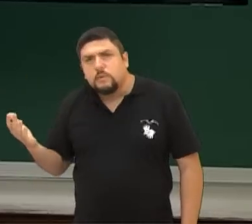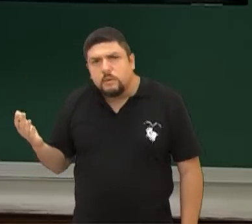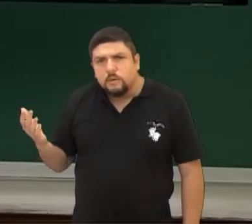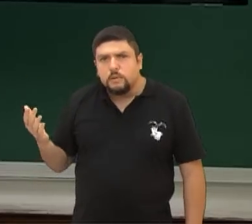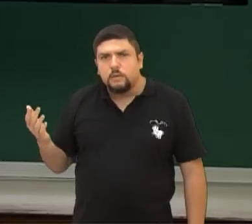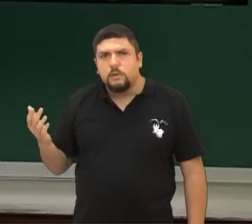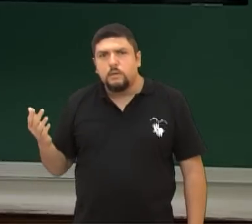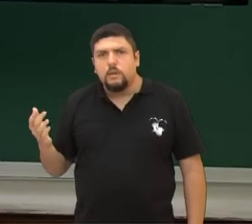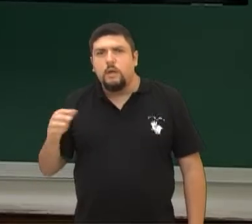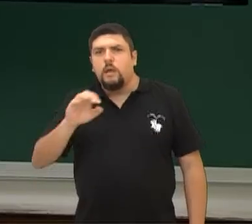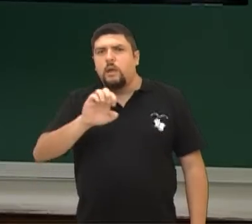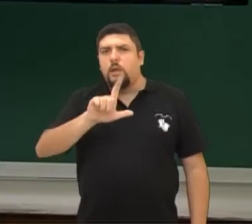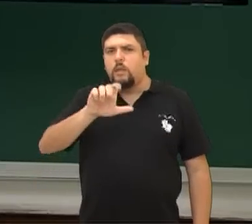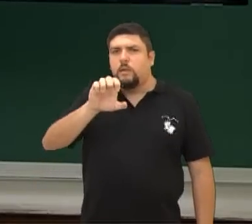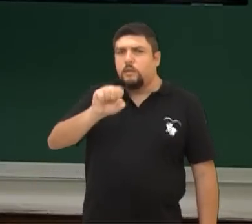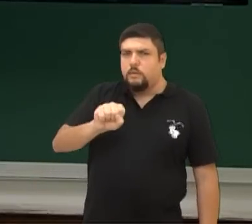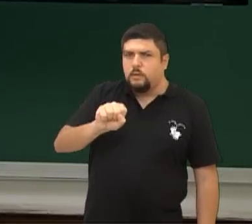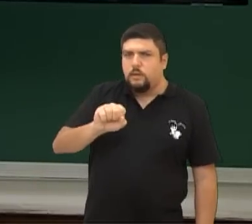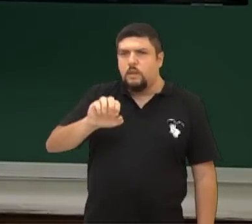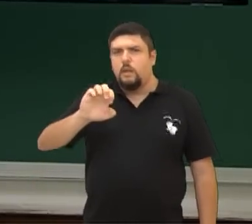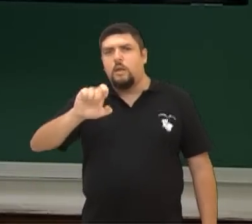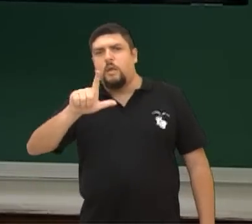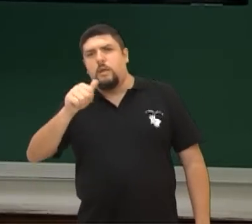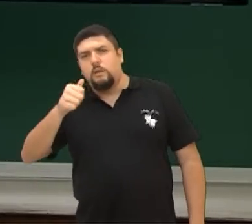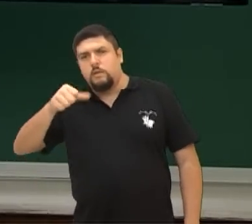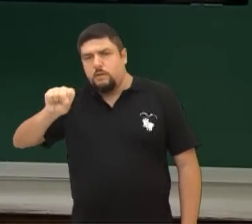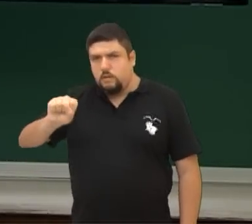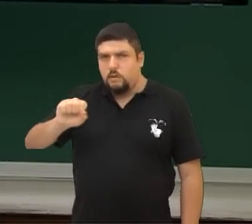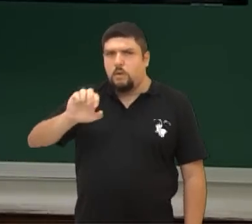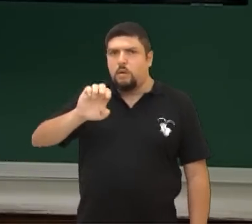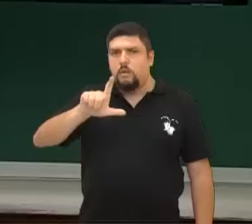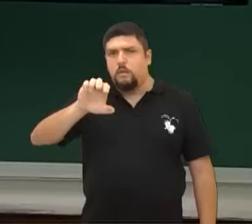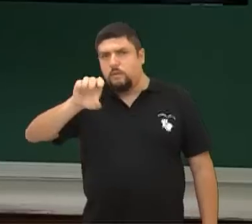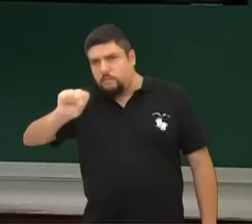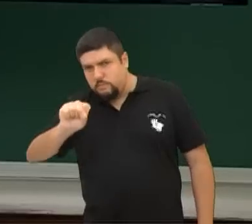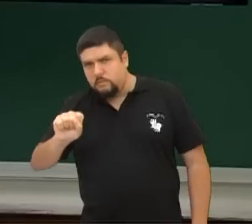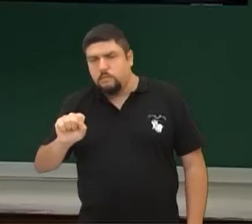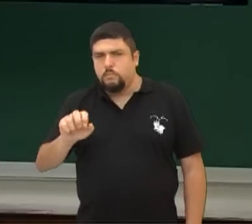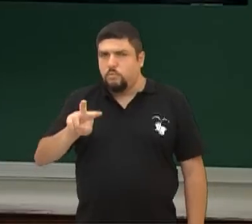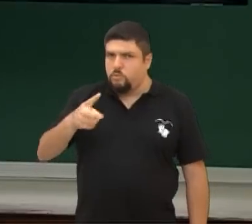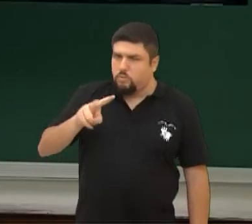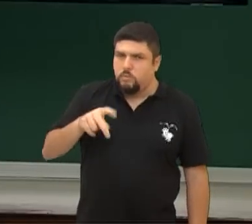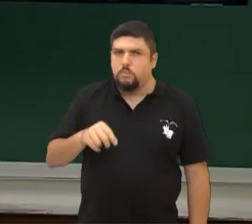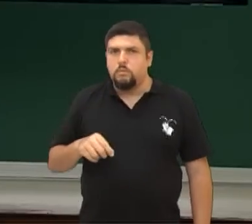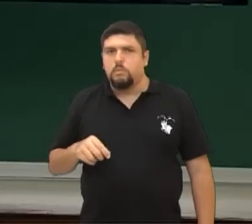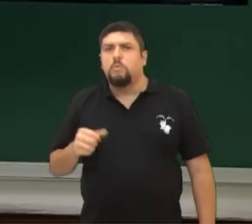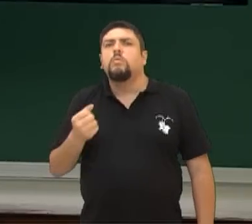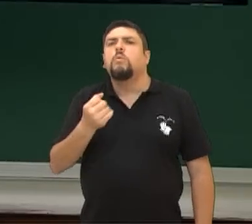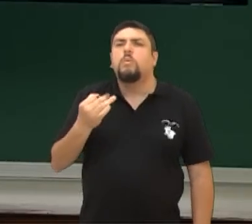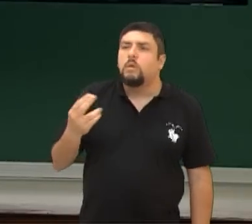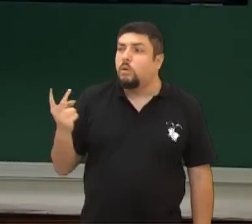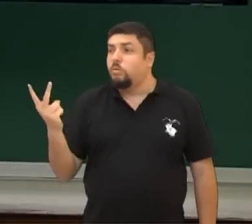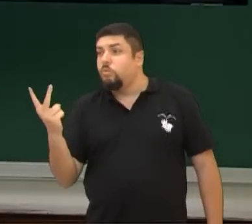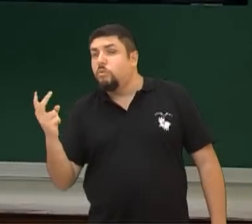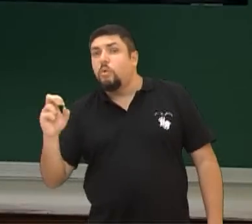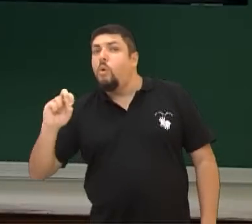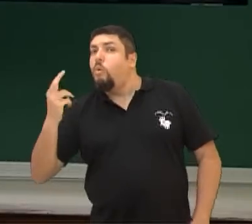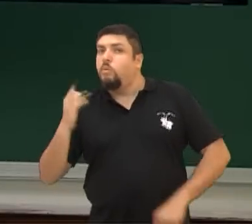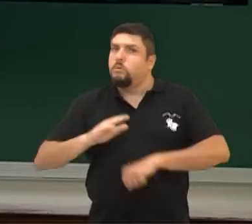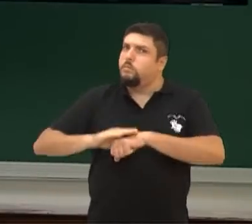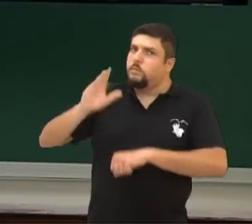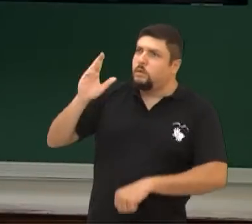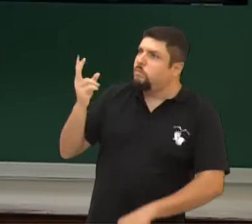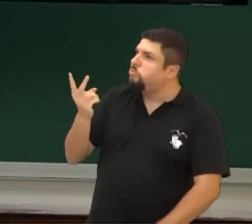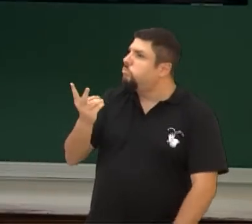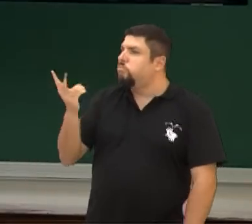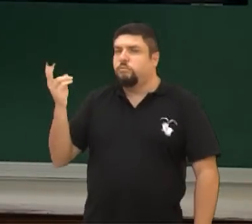não fala elas e eles. Elas ou eles. No mínimo 2. Portanto,